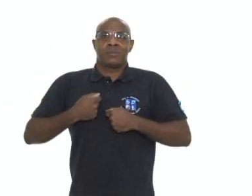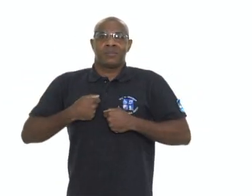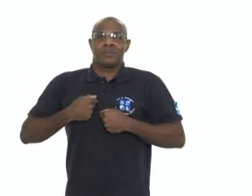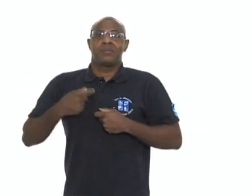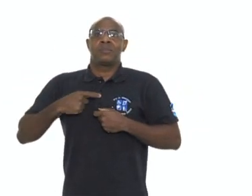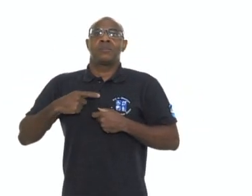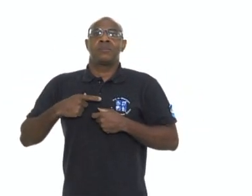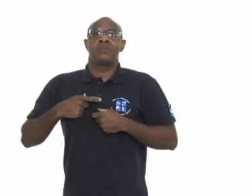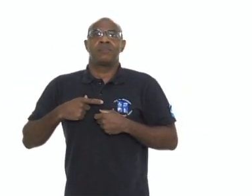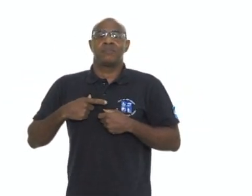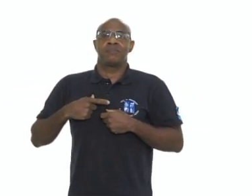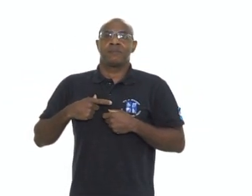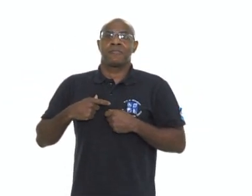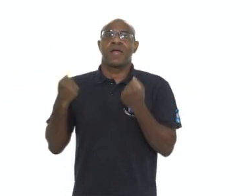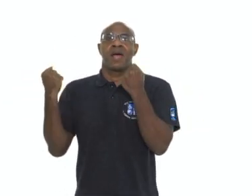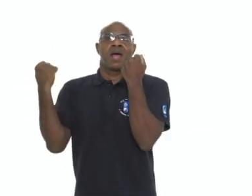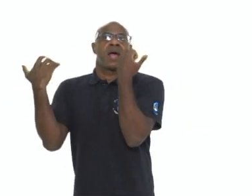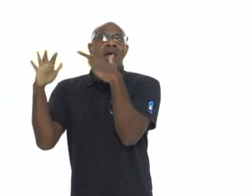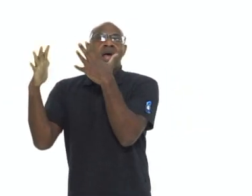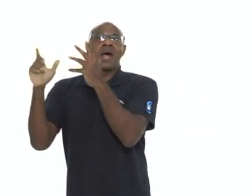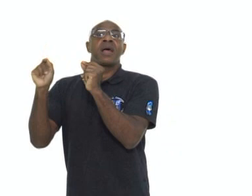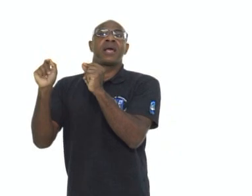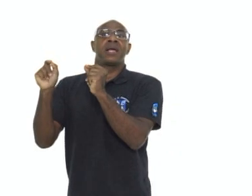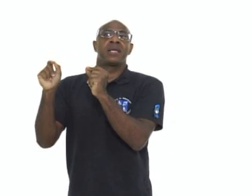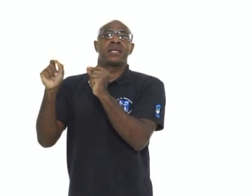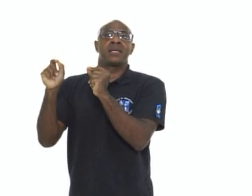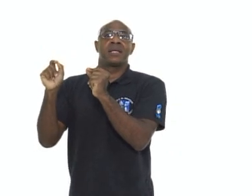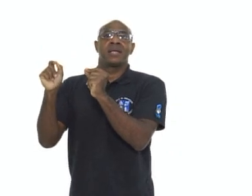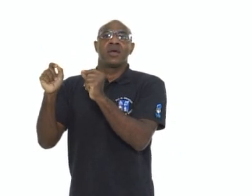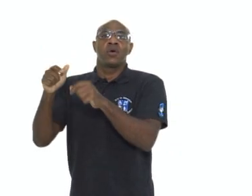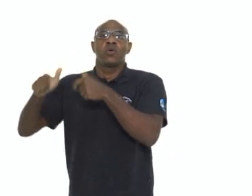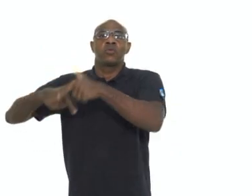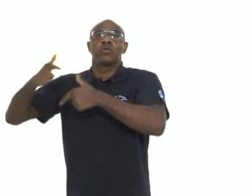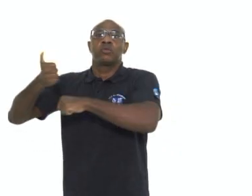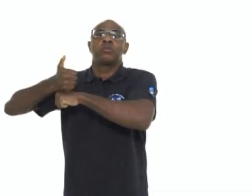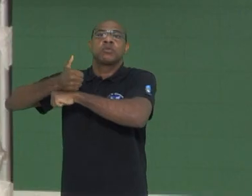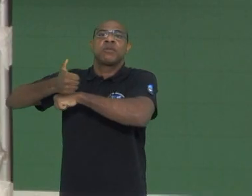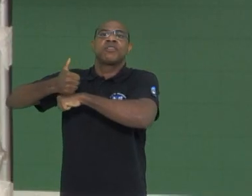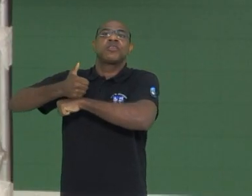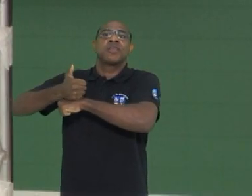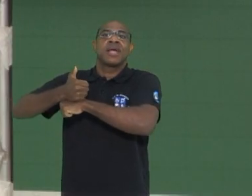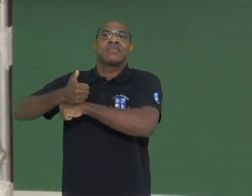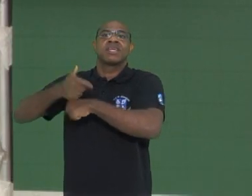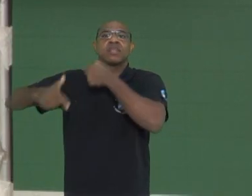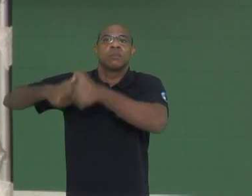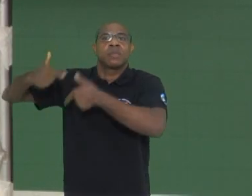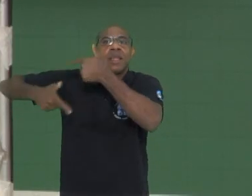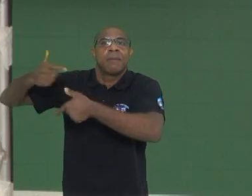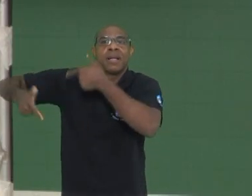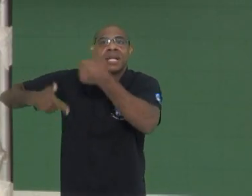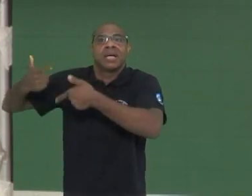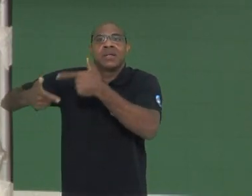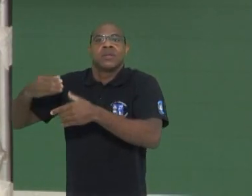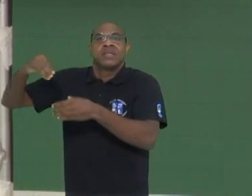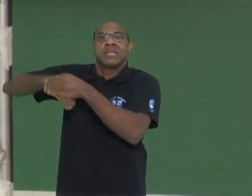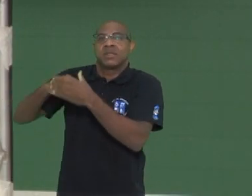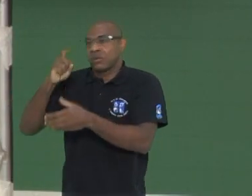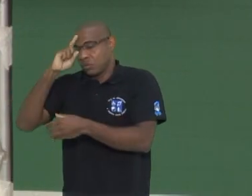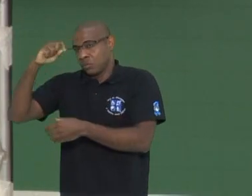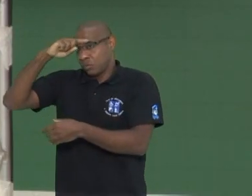no combate à doença. Reflita comigo, né? Vamos imaginar aqui.